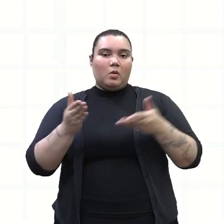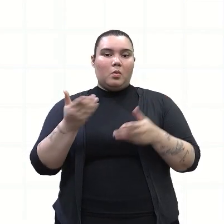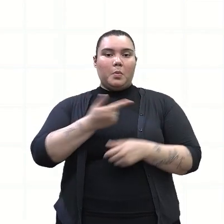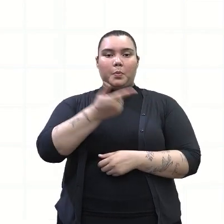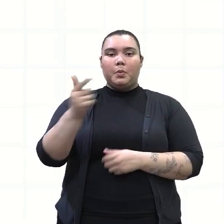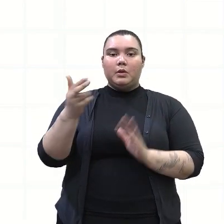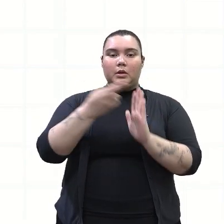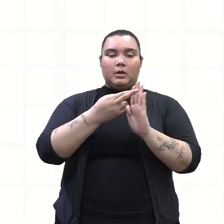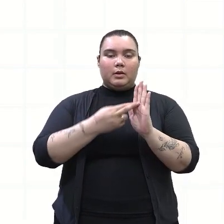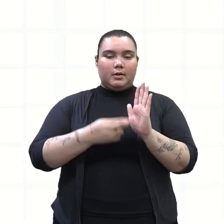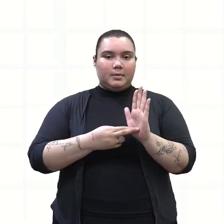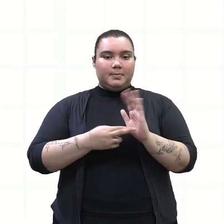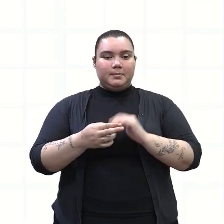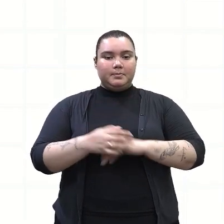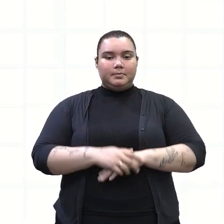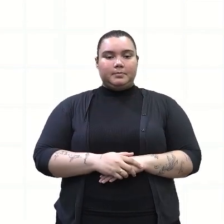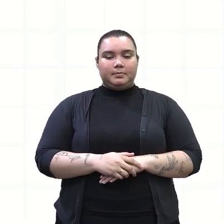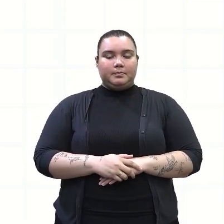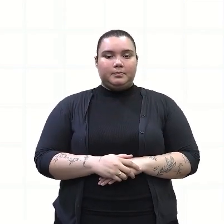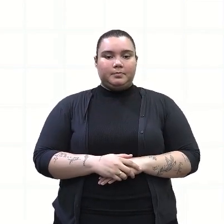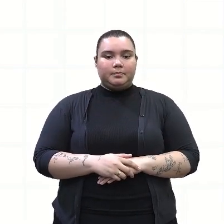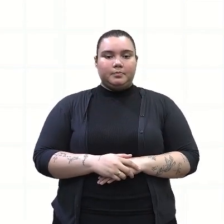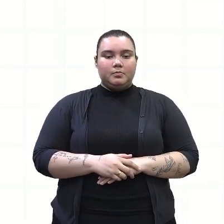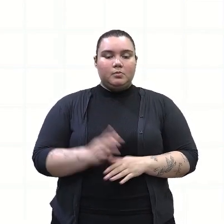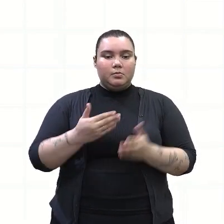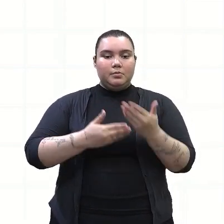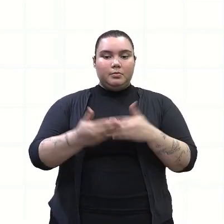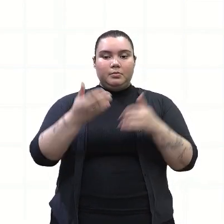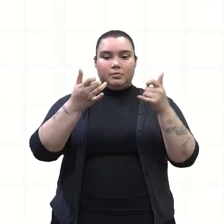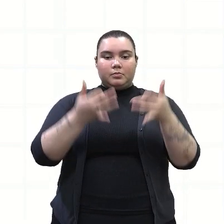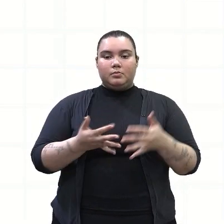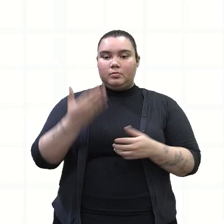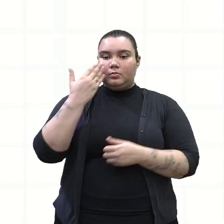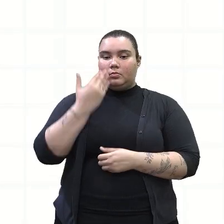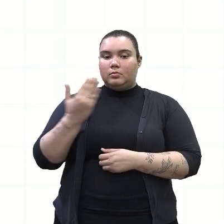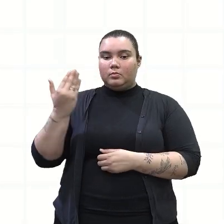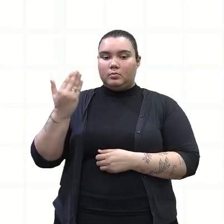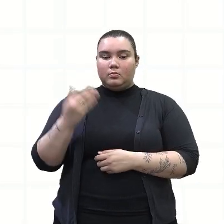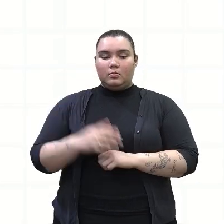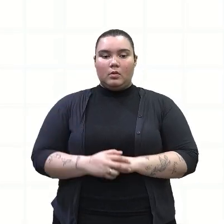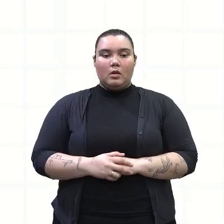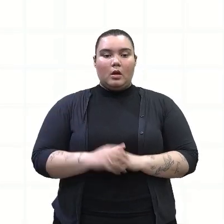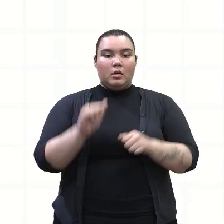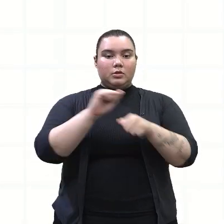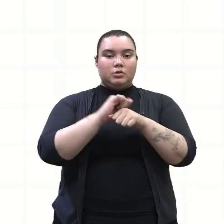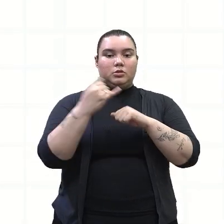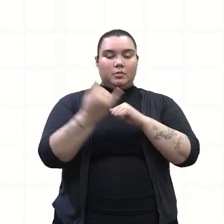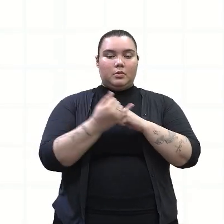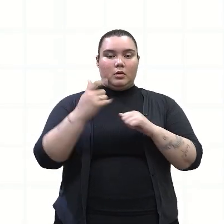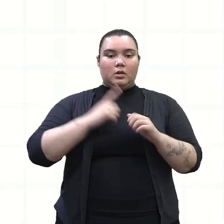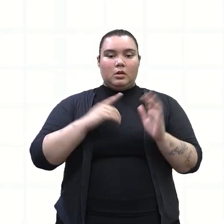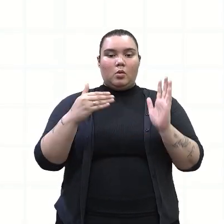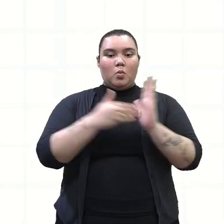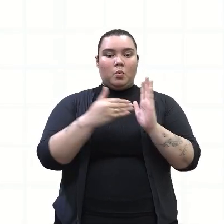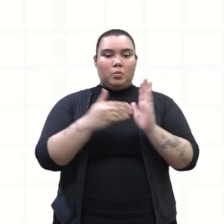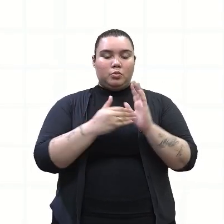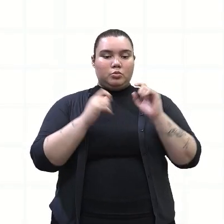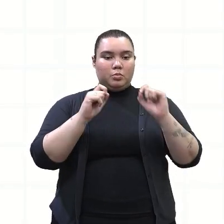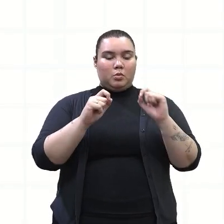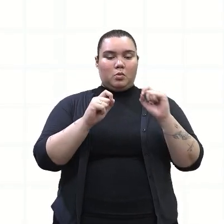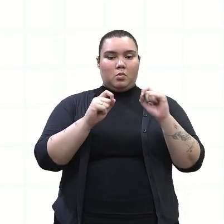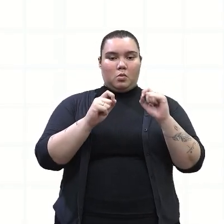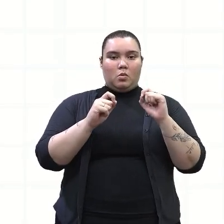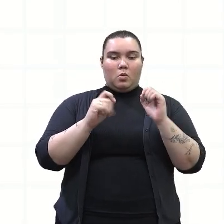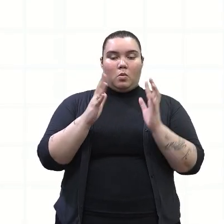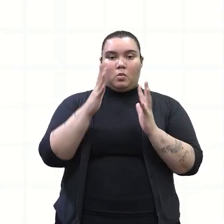uma. A próxima regra diz o seguinte, olha. Adjetivos terminados em consoante mais Y. Então, nessa